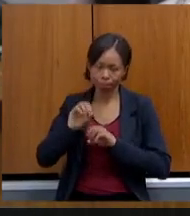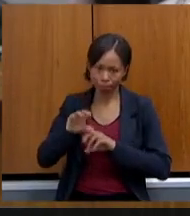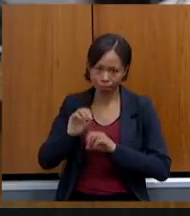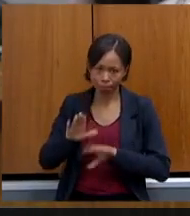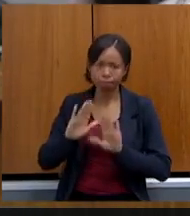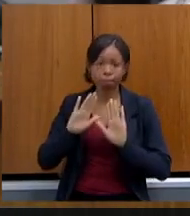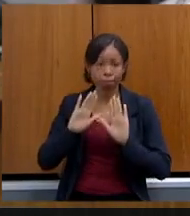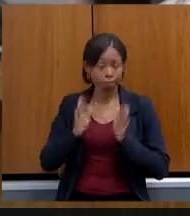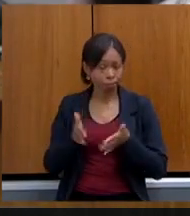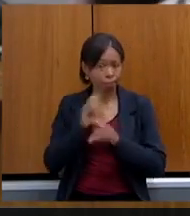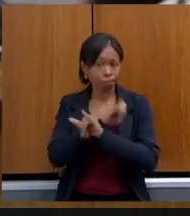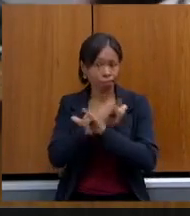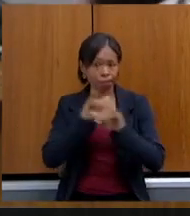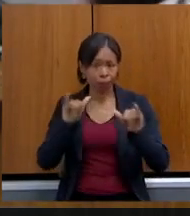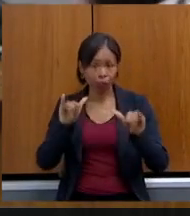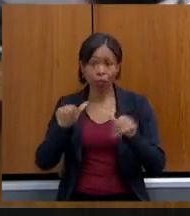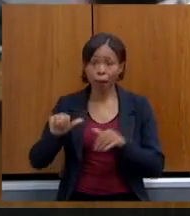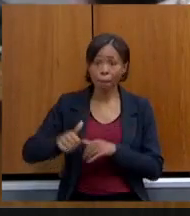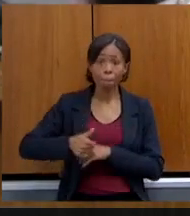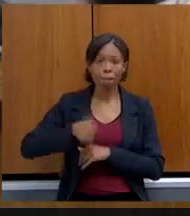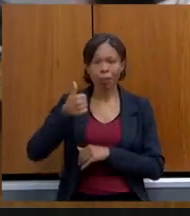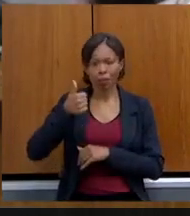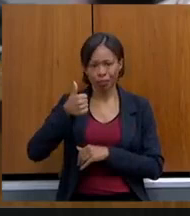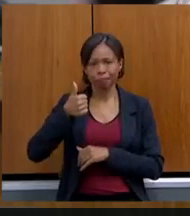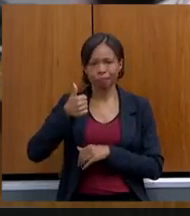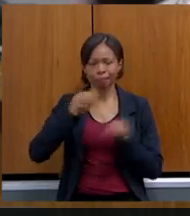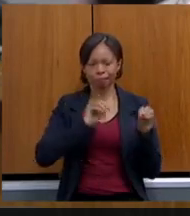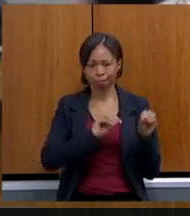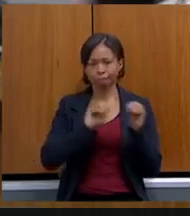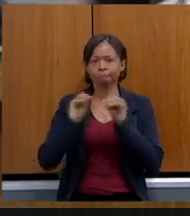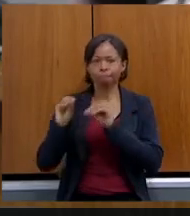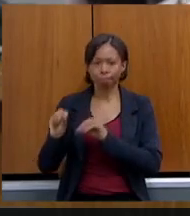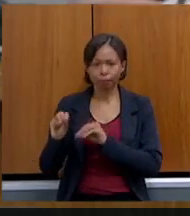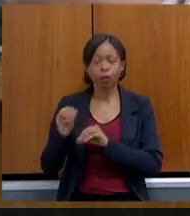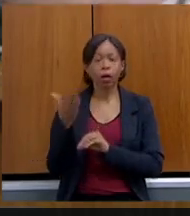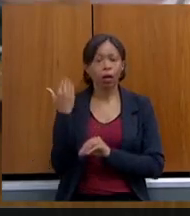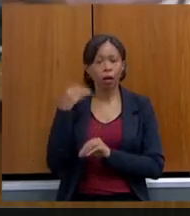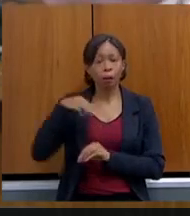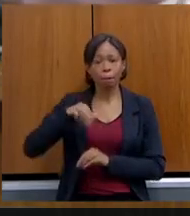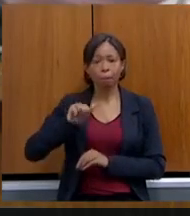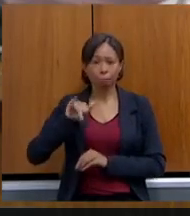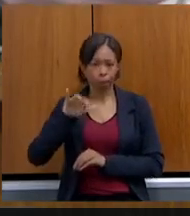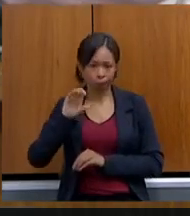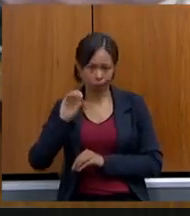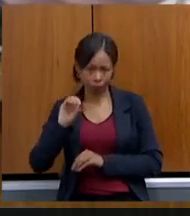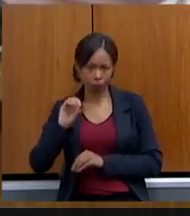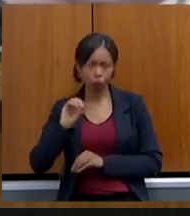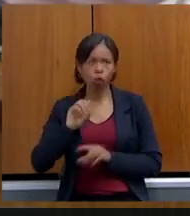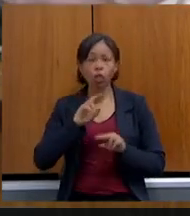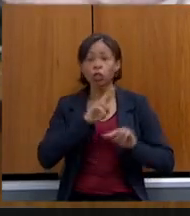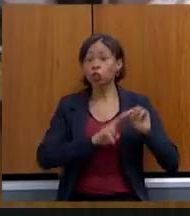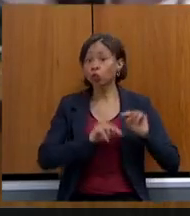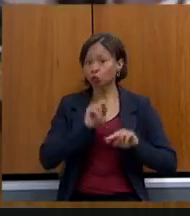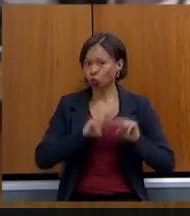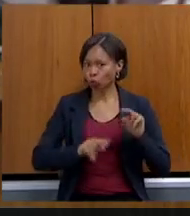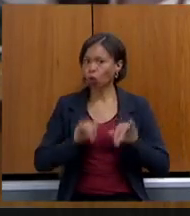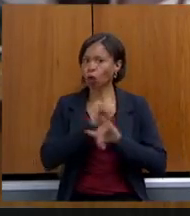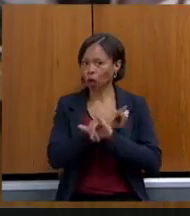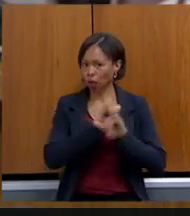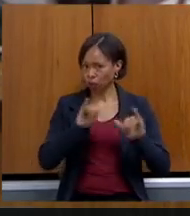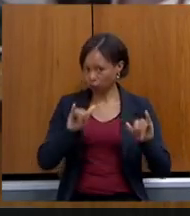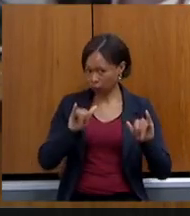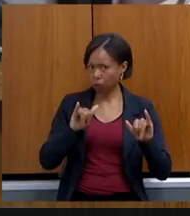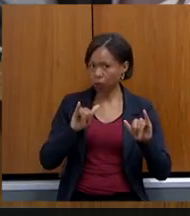se realizou né o anúncio da primeira remoção em que o processo aconteceu em maio e conseguimos fazer em junho anúncio